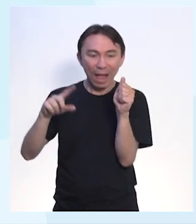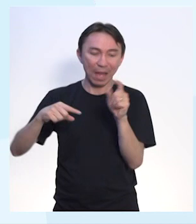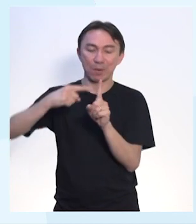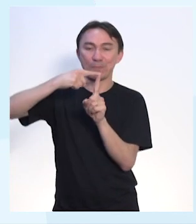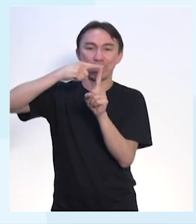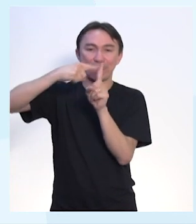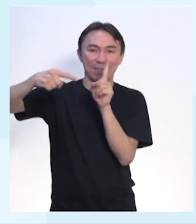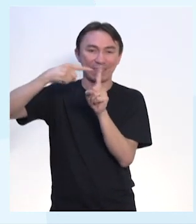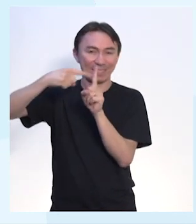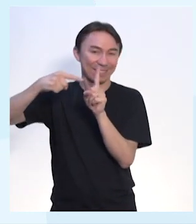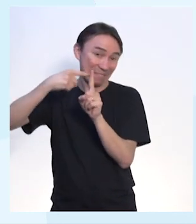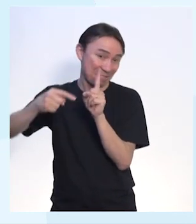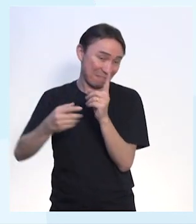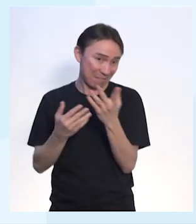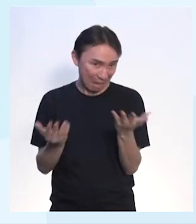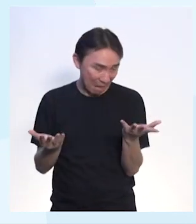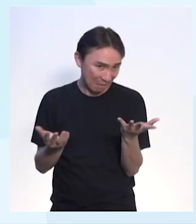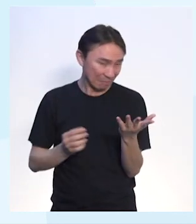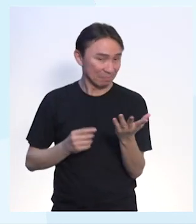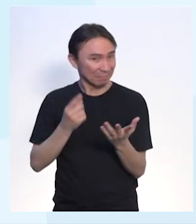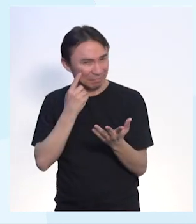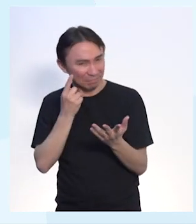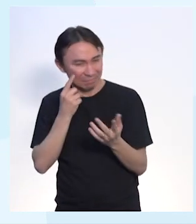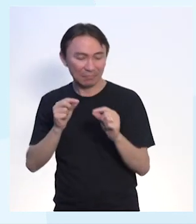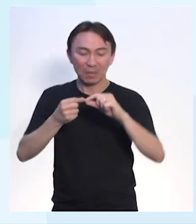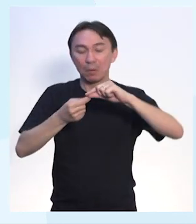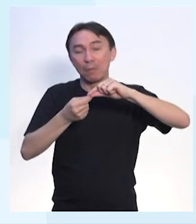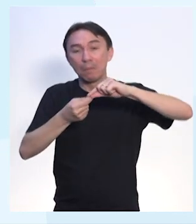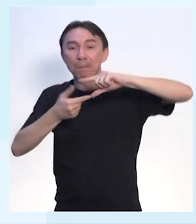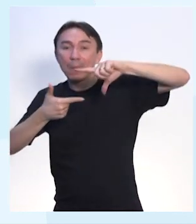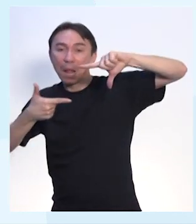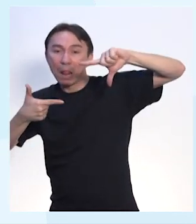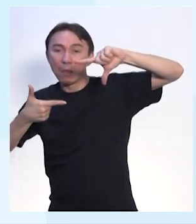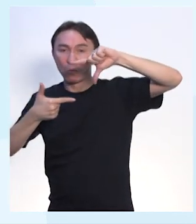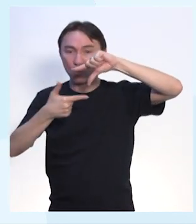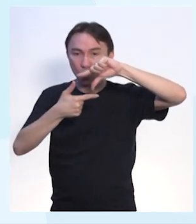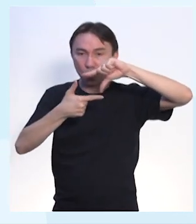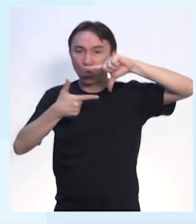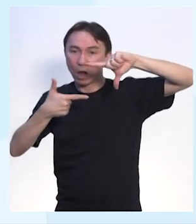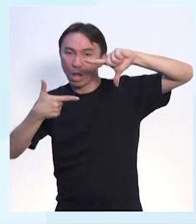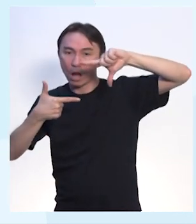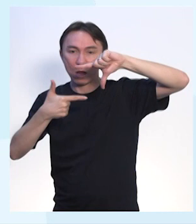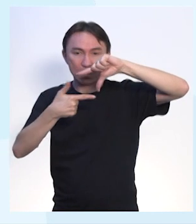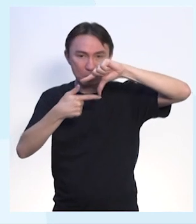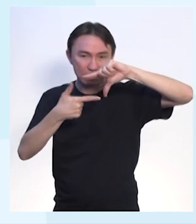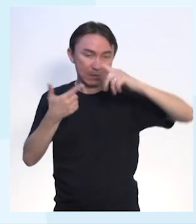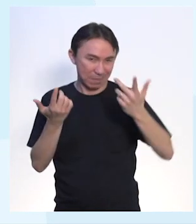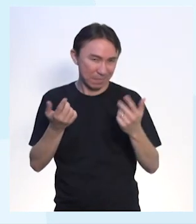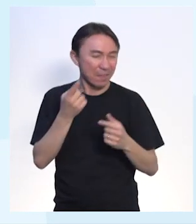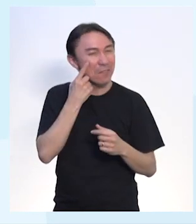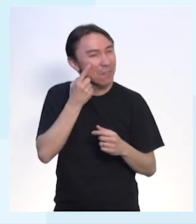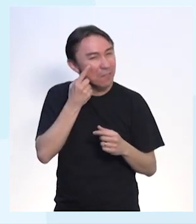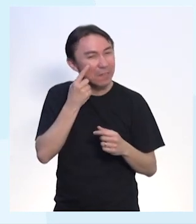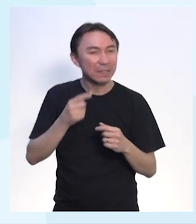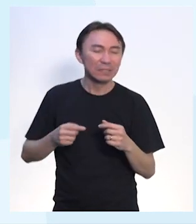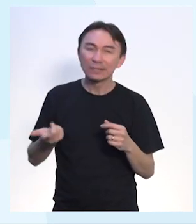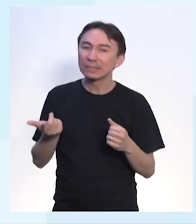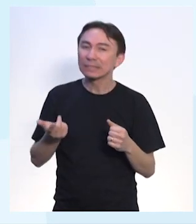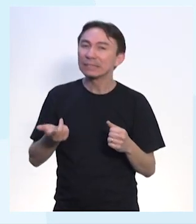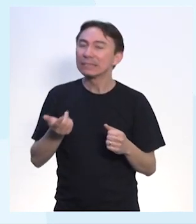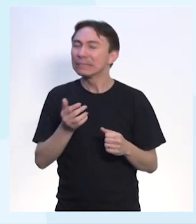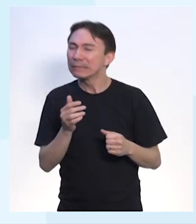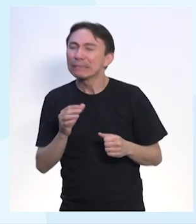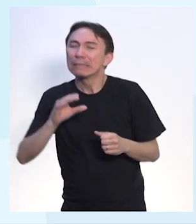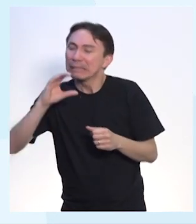aí qual for a ordem. Beleza, eu tenho que agora olhar na vertical se existe proporcionalidade. Com o C eu vi que